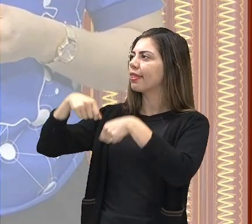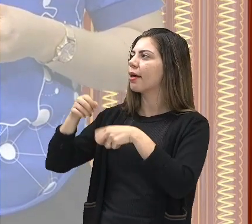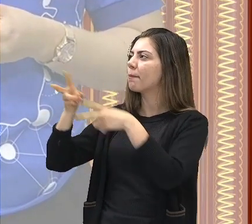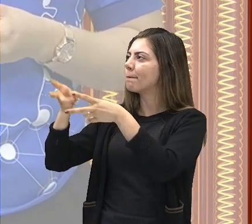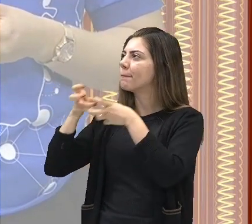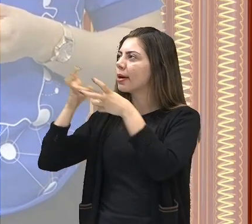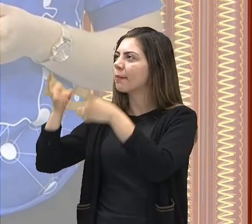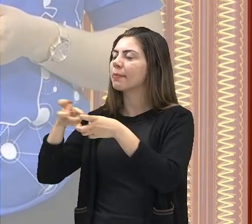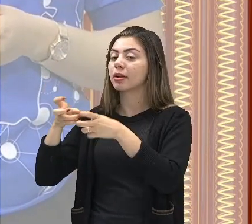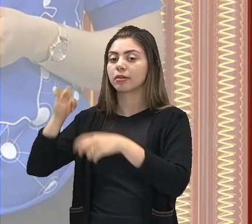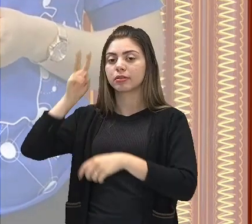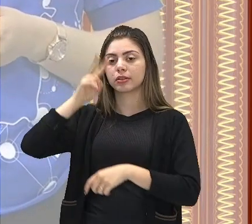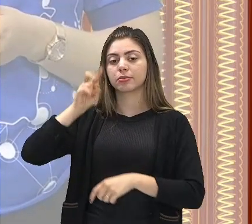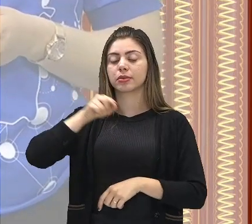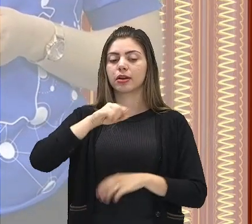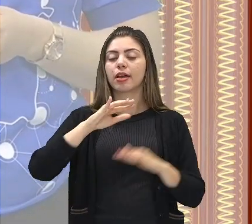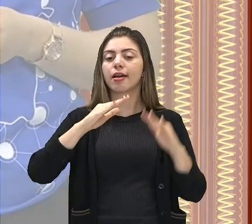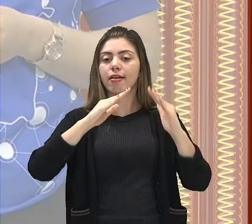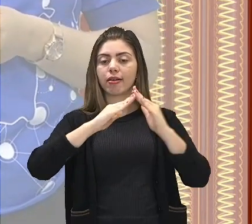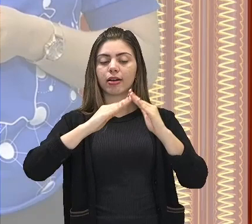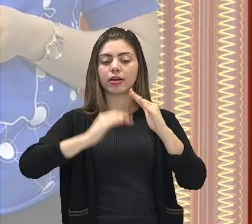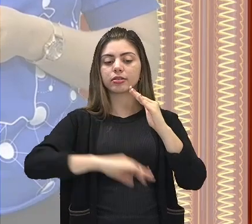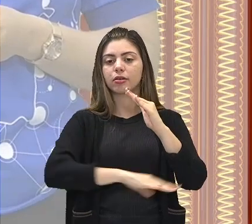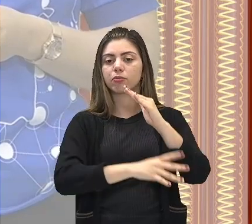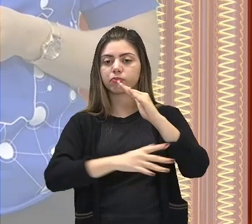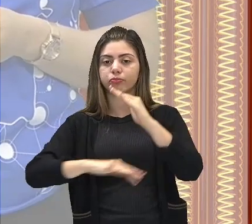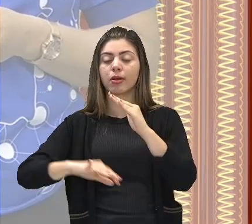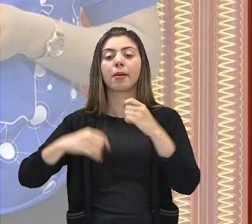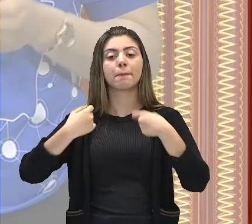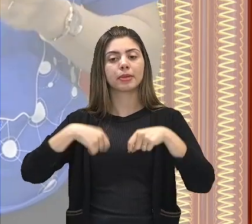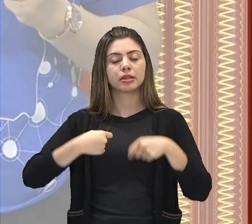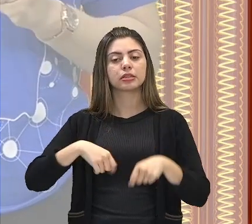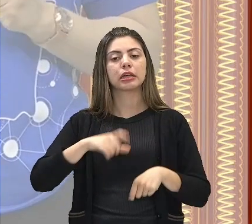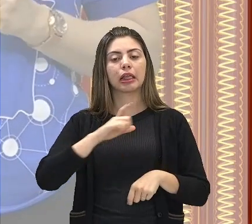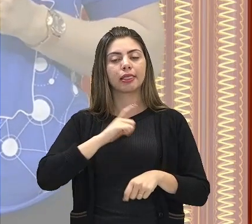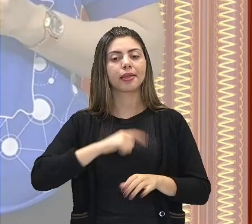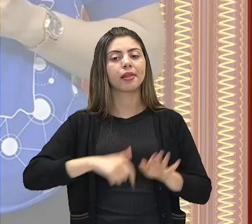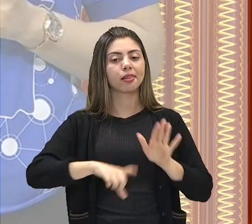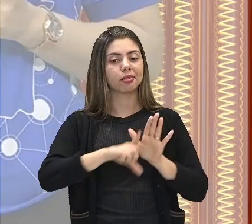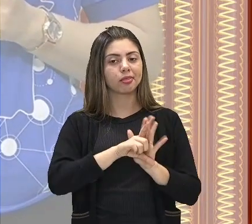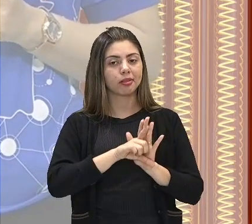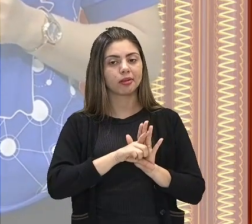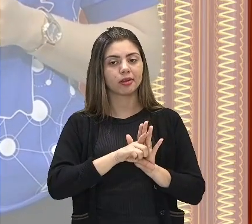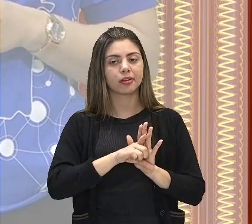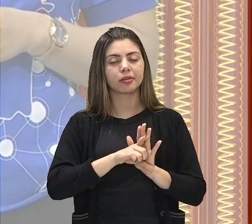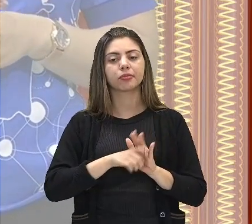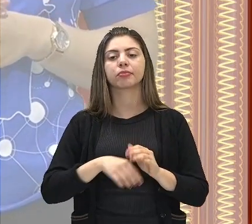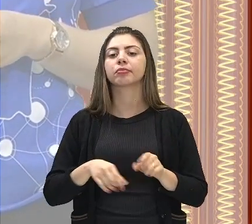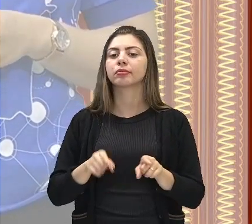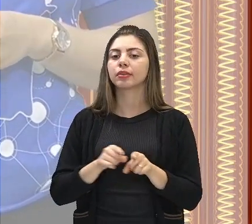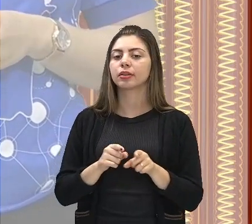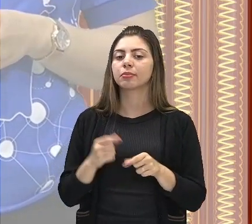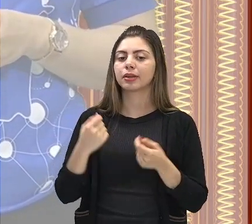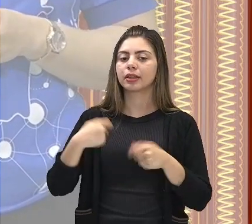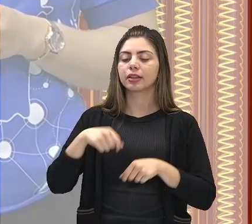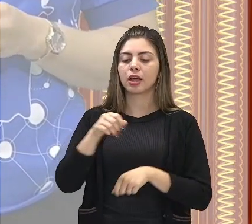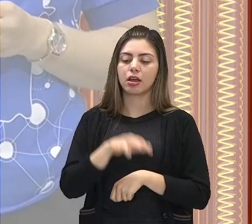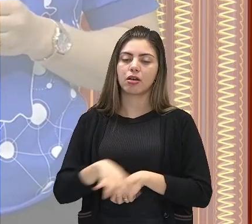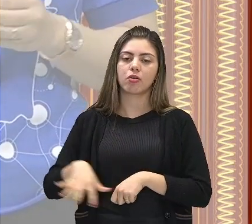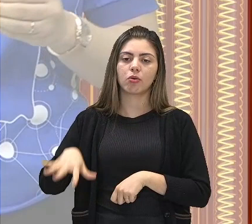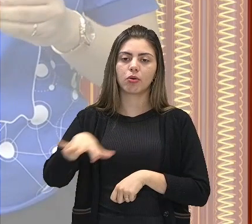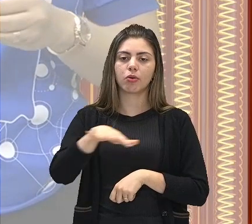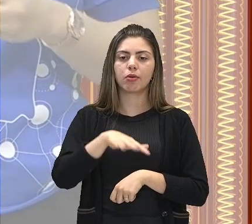essas habitações elas precisam estar regulamentadas, né? Elas também podem servir ali de um espaço